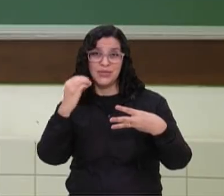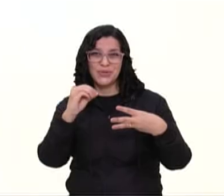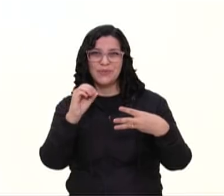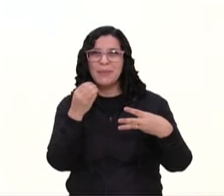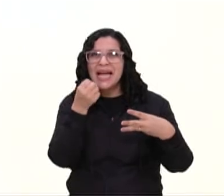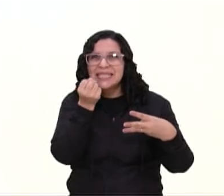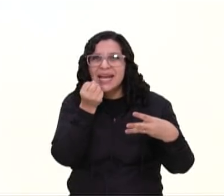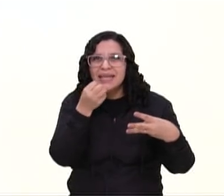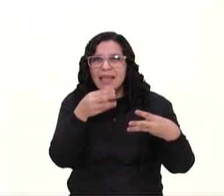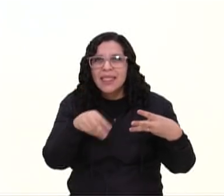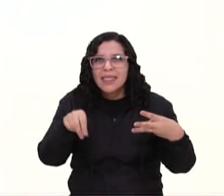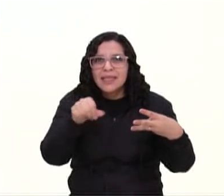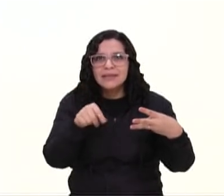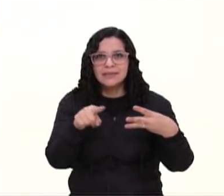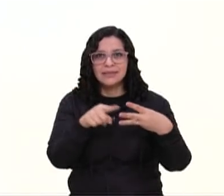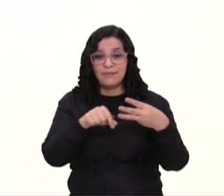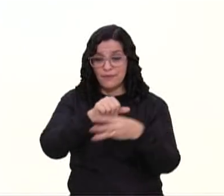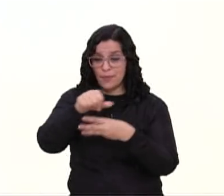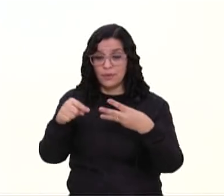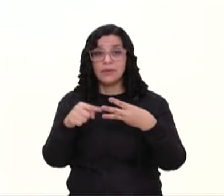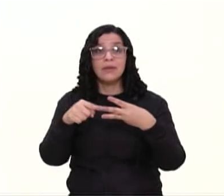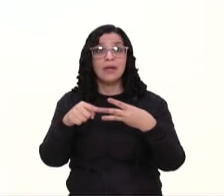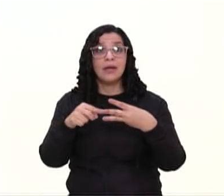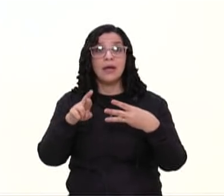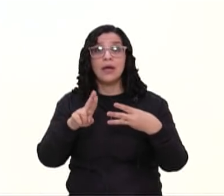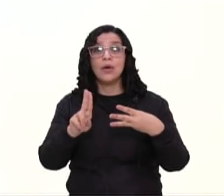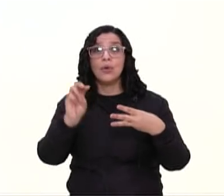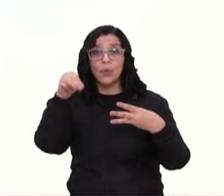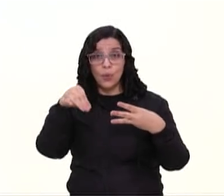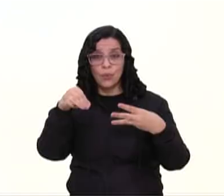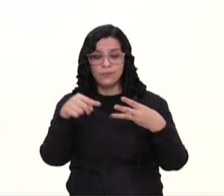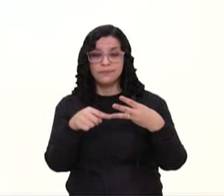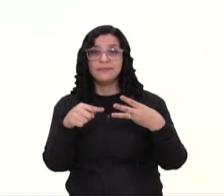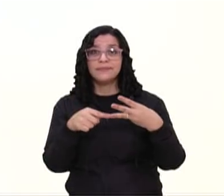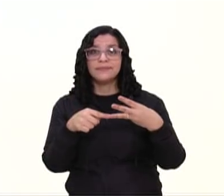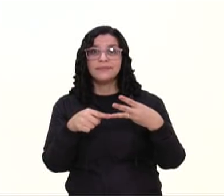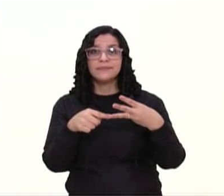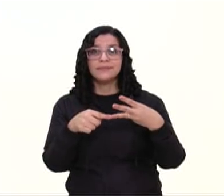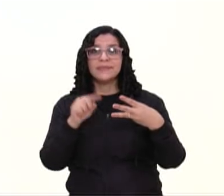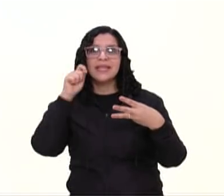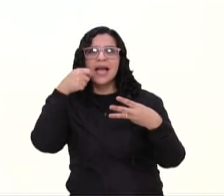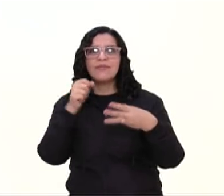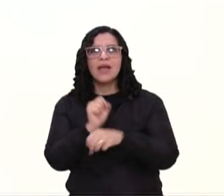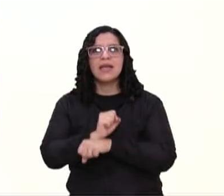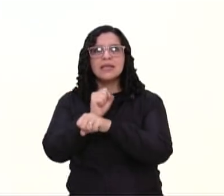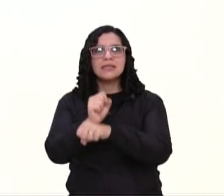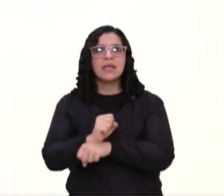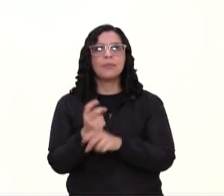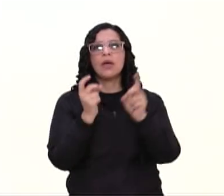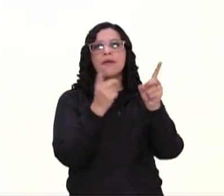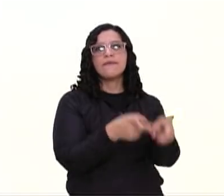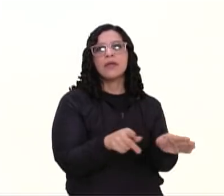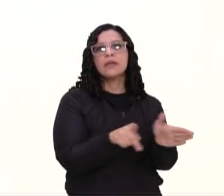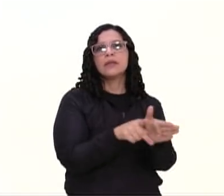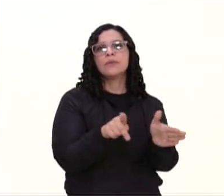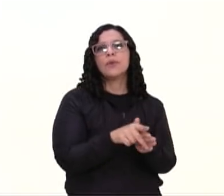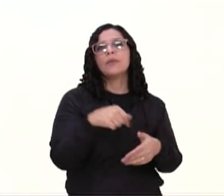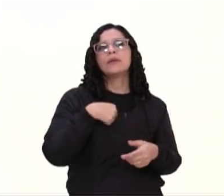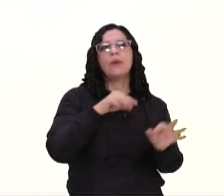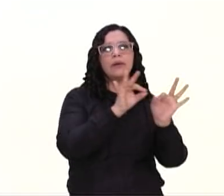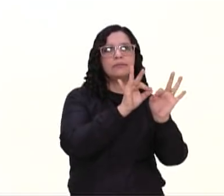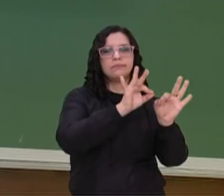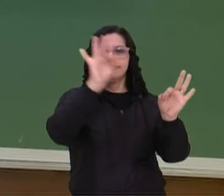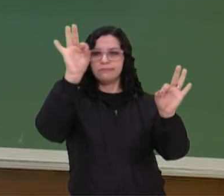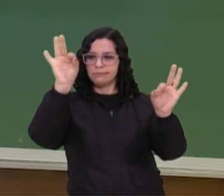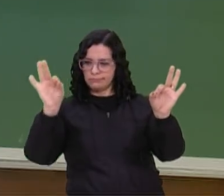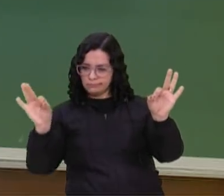Esse melaço eles vendiam e transformavam em rum. Esse rum era trocado na África por escravos que eram vendidos nas Antilhas. Então era